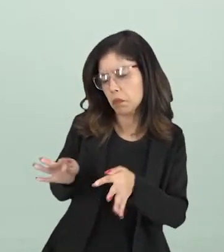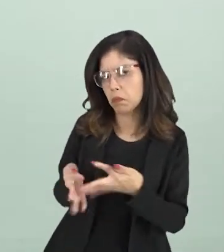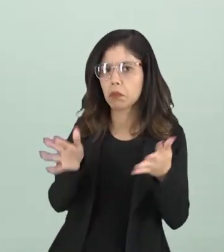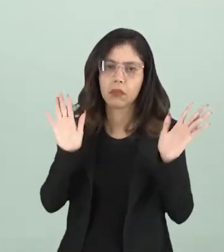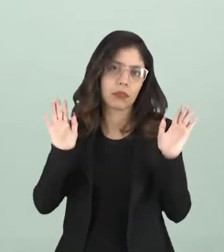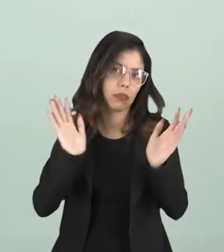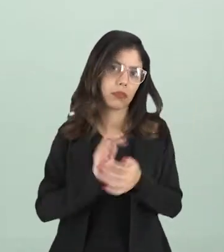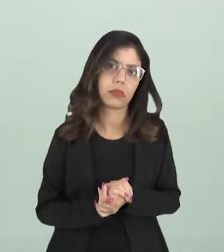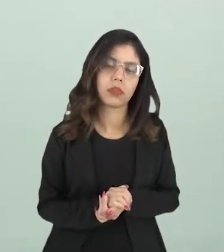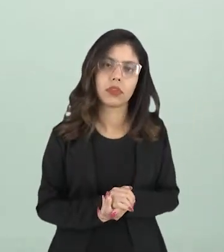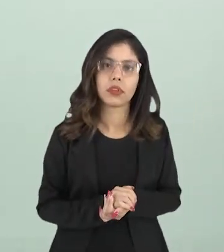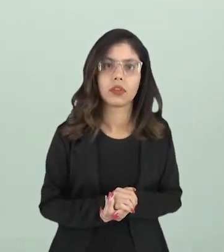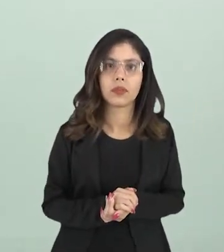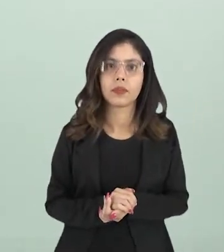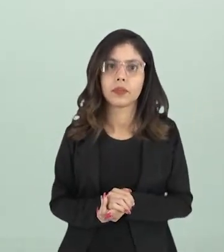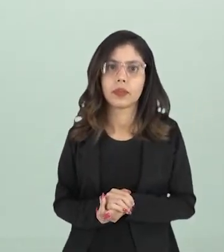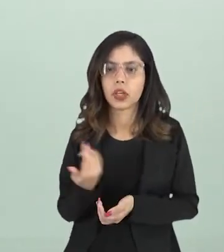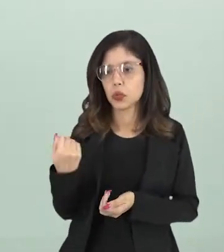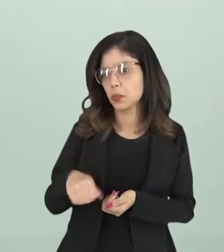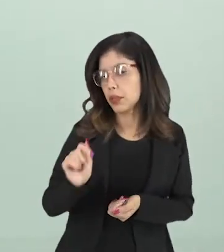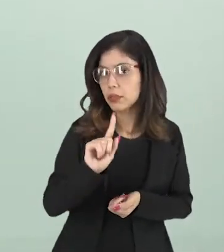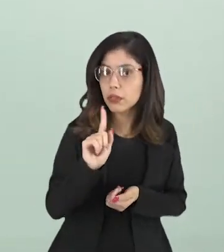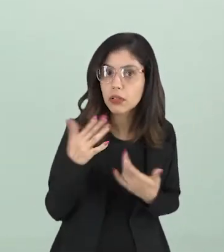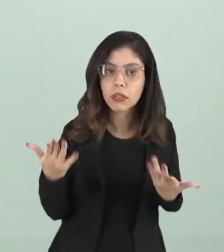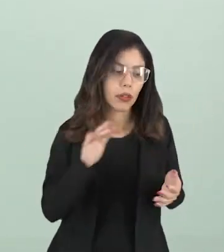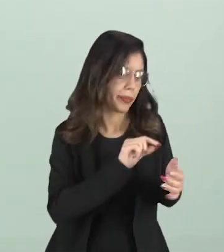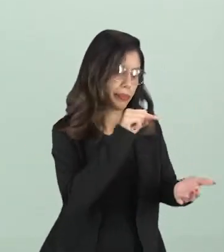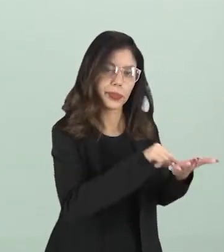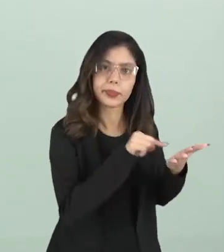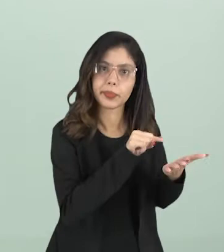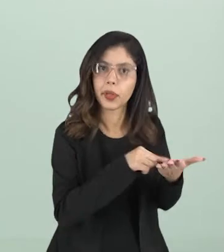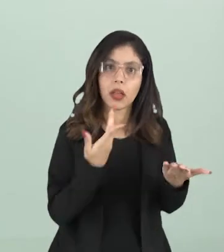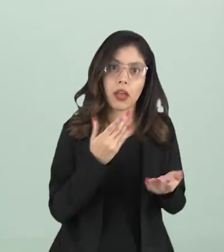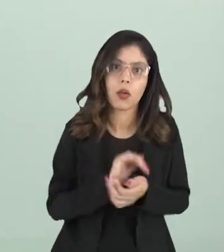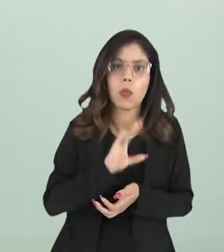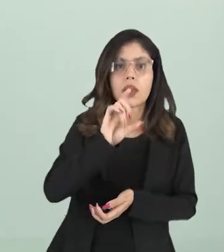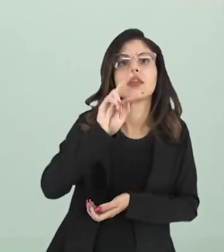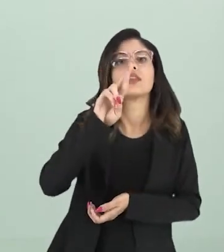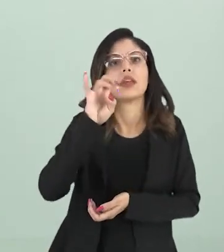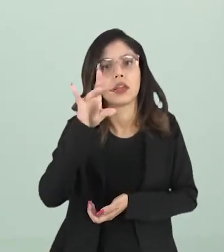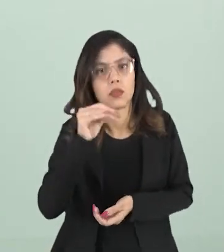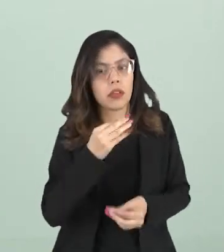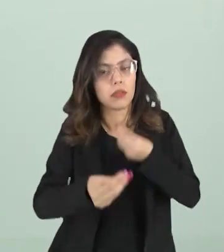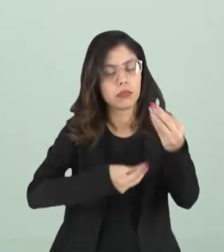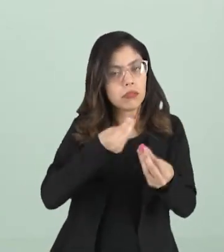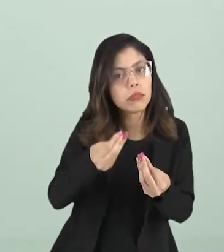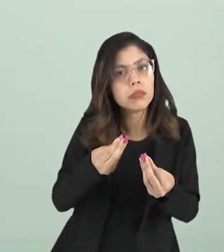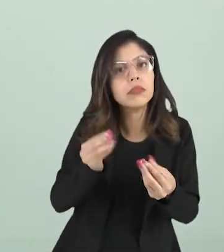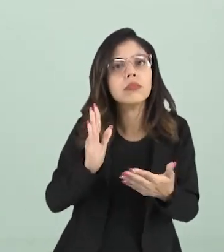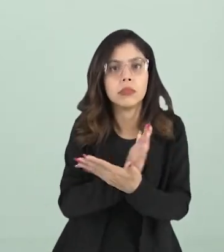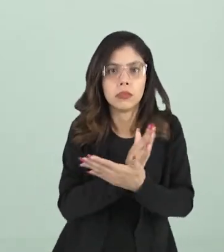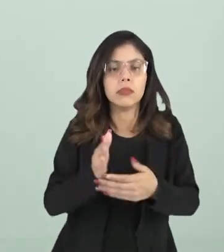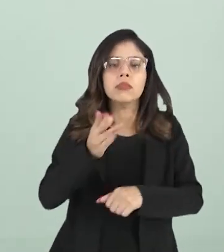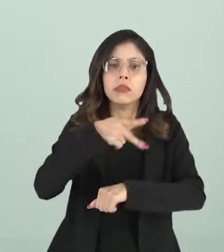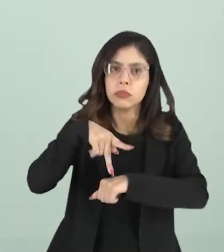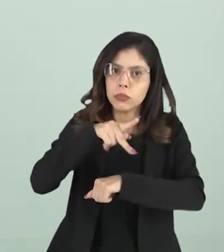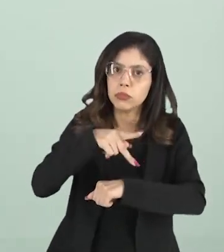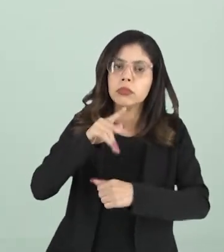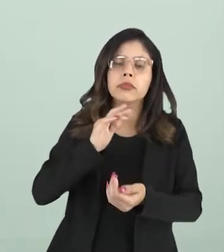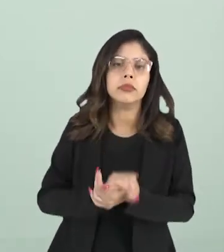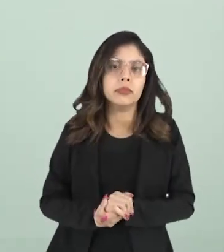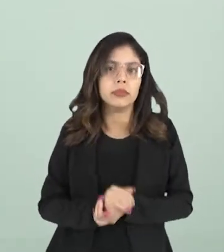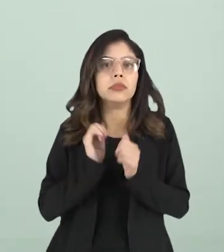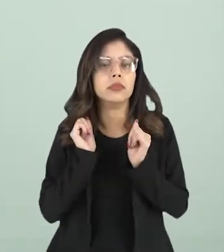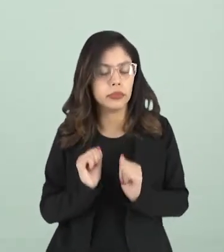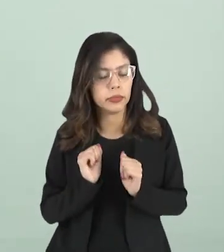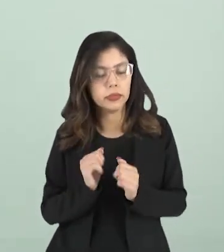simples, sem urna eletrônica, sem uma cédula, como alguns países ainda adotam as cédulas para